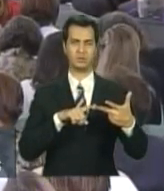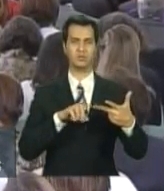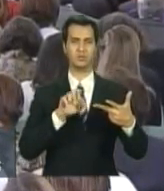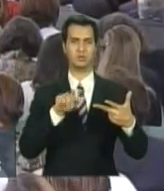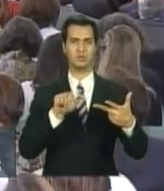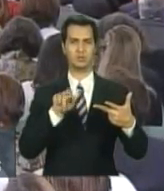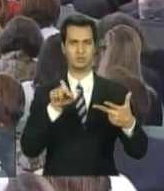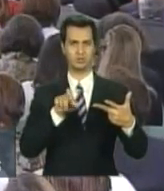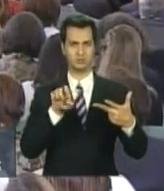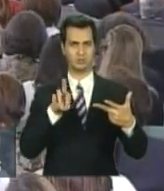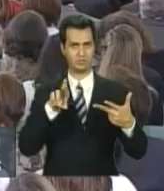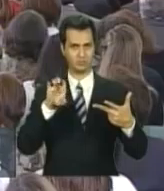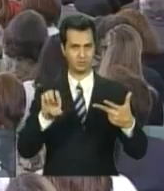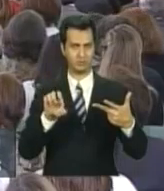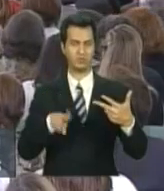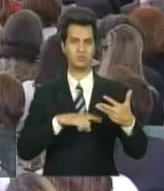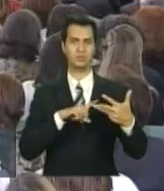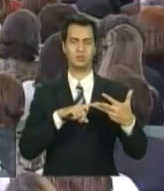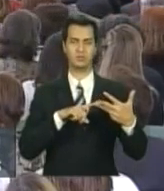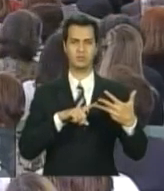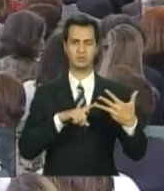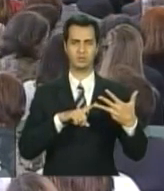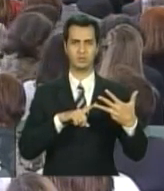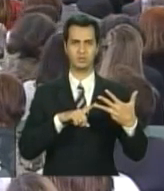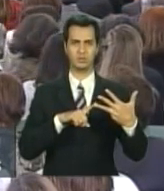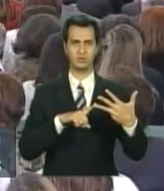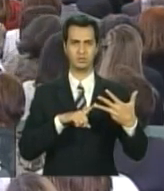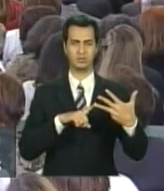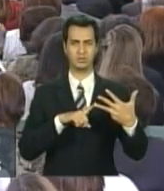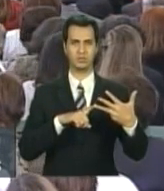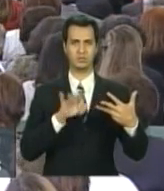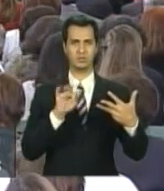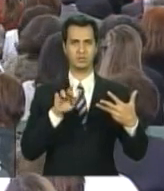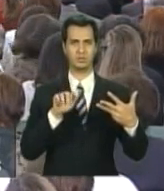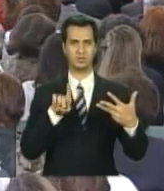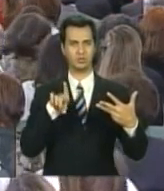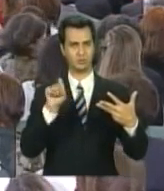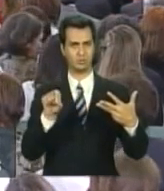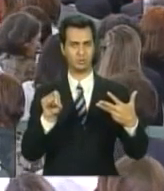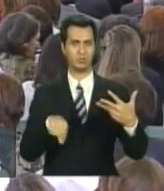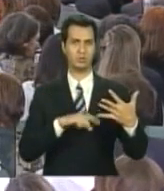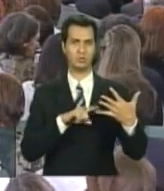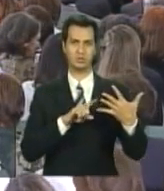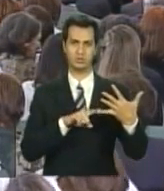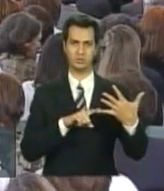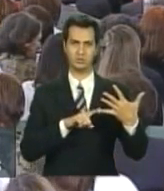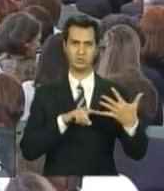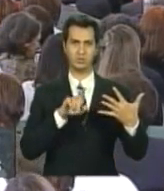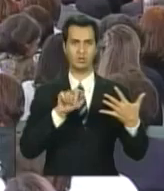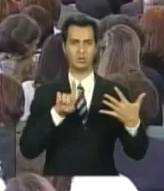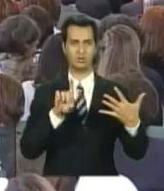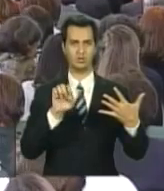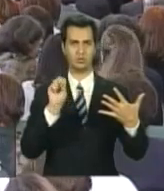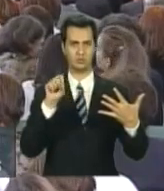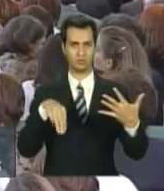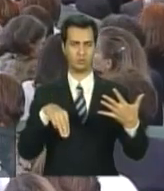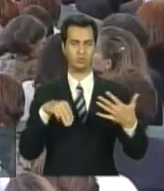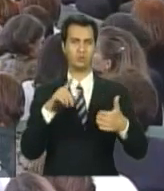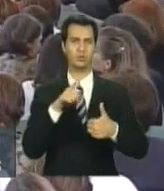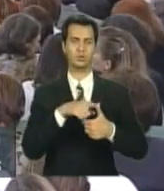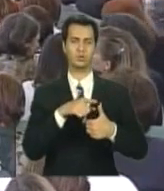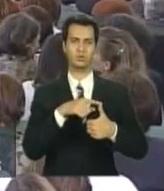Saúde, Alexandre Padilha, do Desenvolvimento, Indústria e Comércio, Fernando Pimentel, de Minas e Energia, Edson